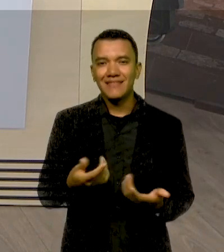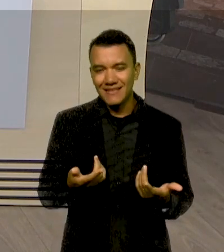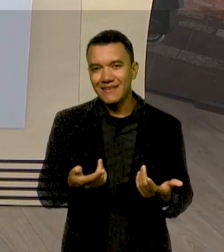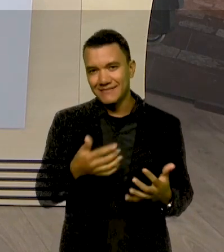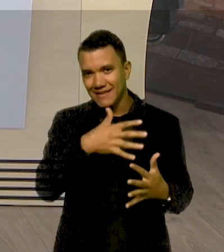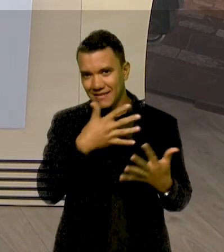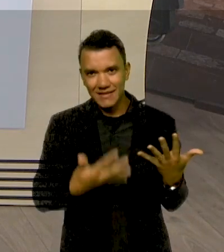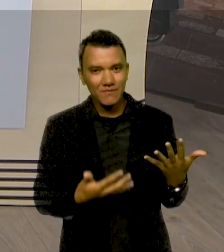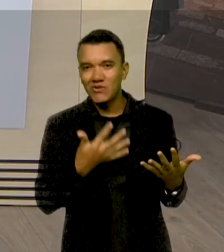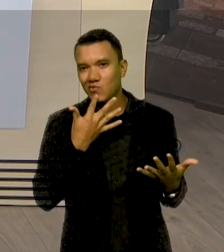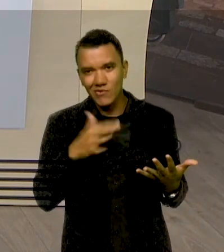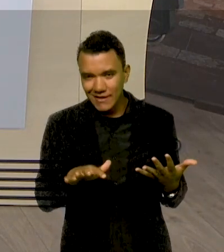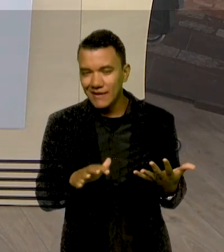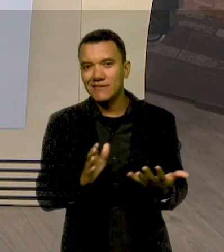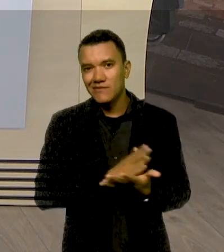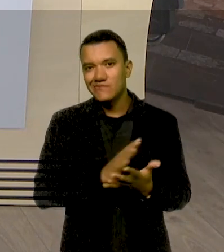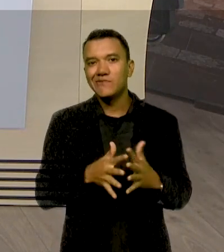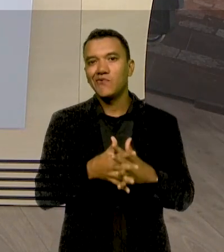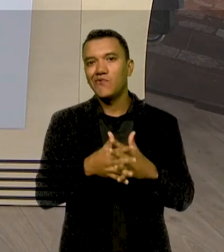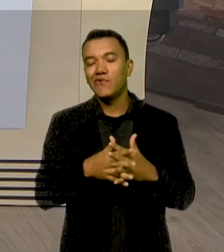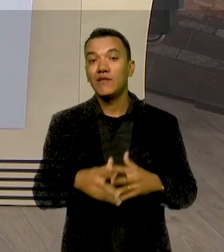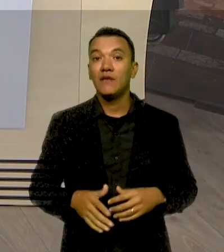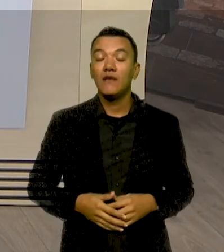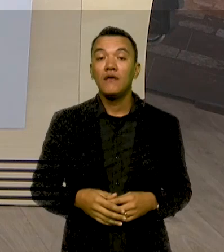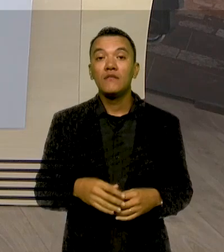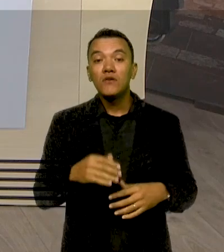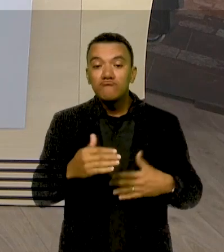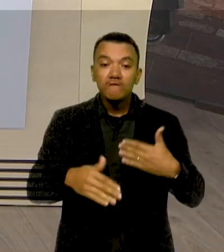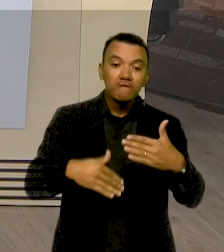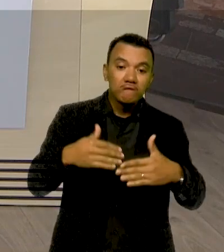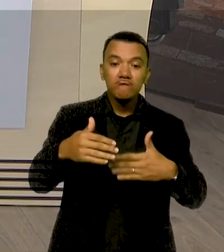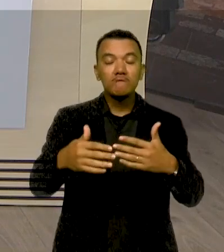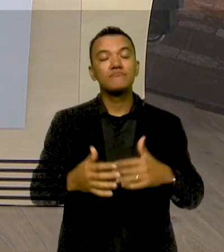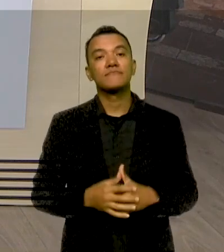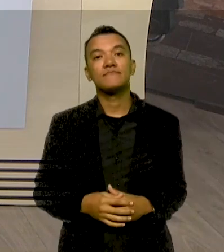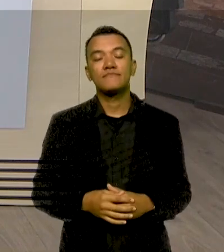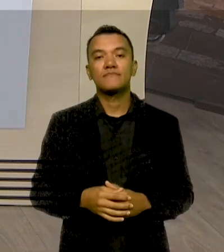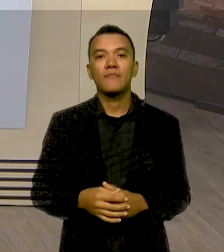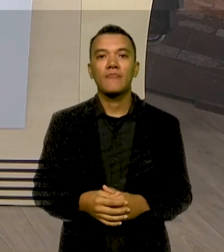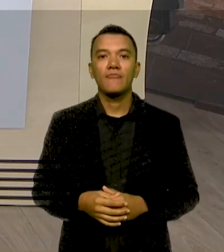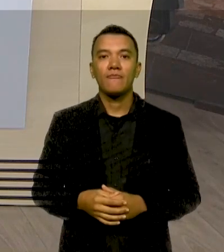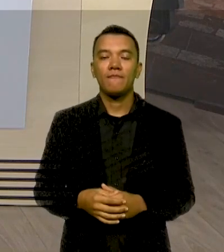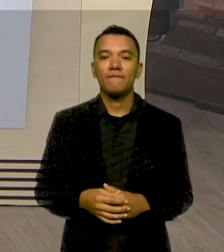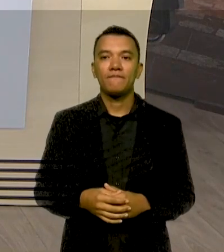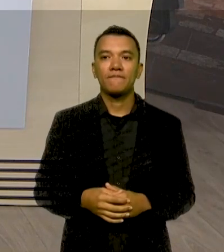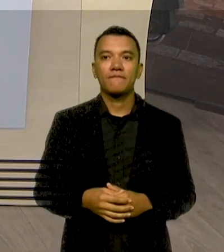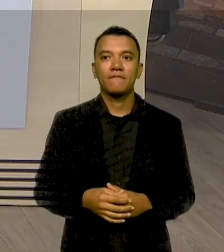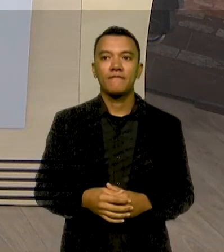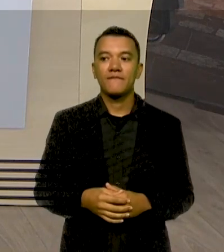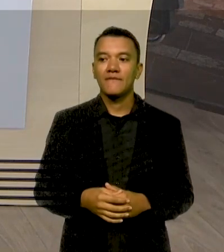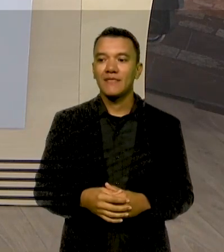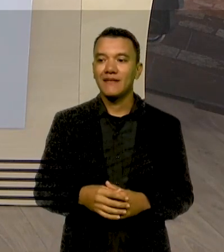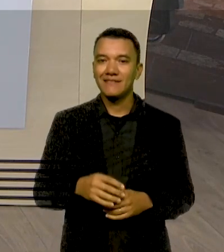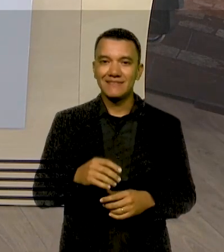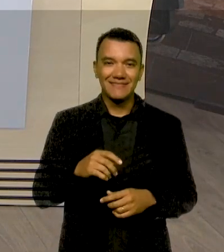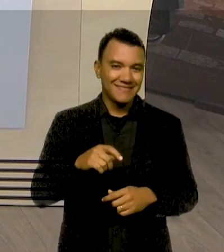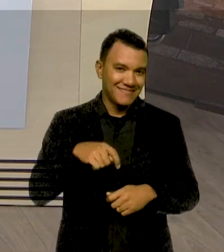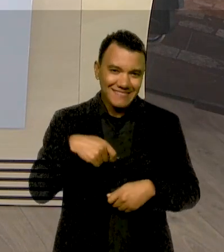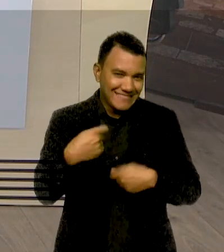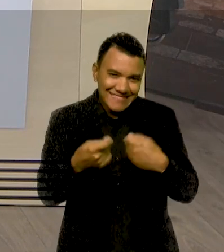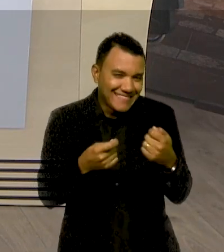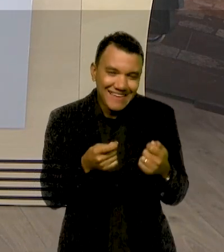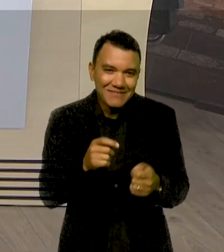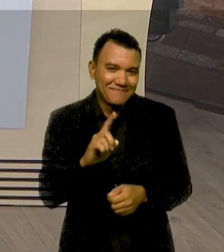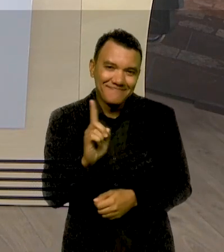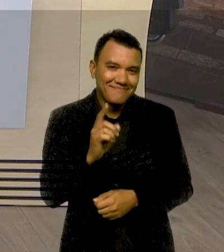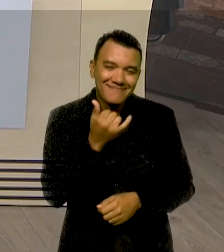de sinais, as pessoas começando a ter conhecimento. Eu não vou fazer os gestos aqui